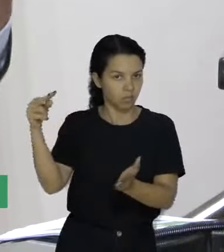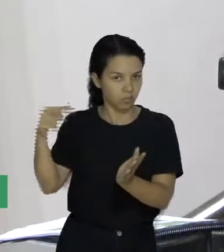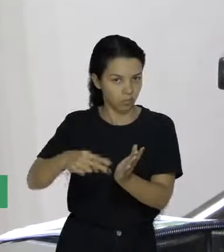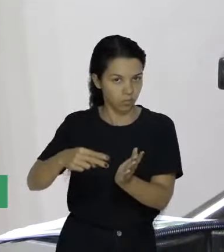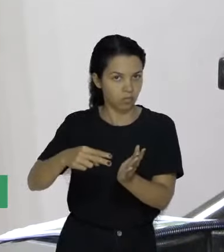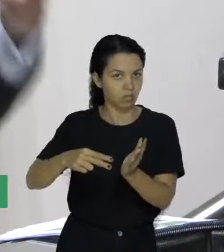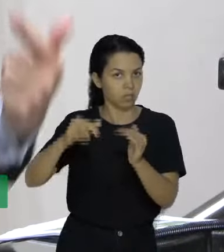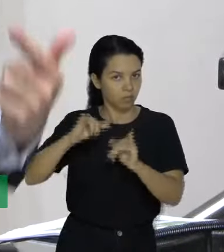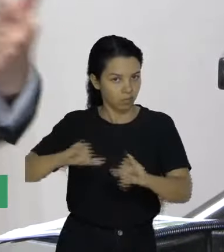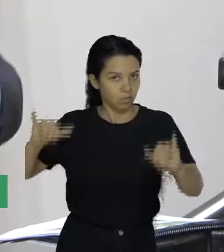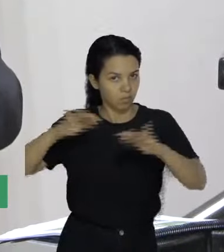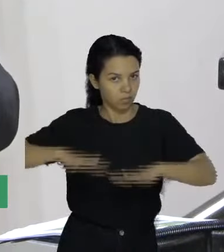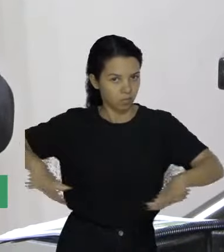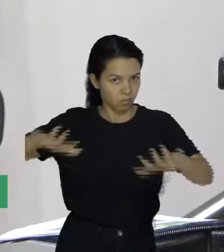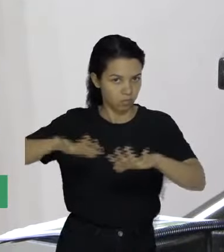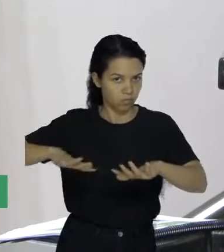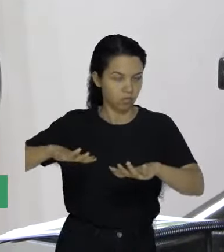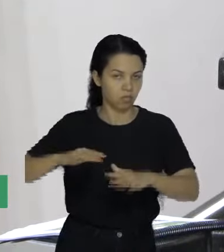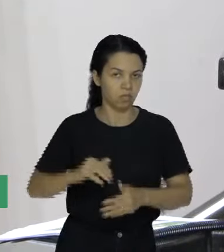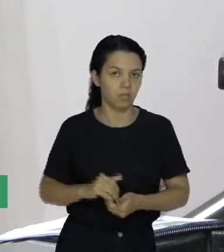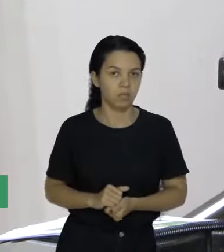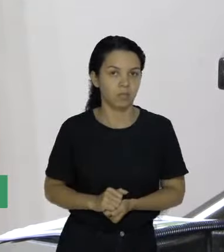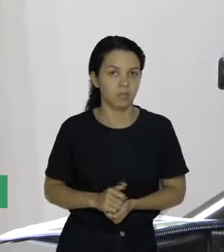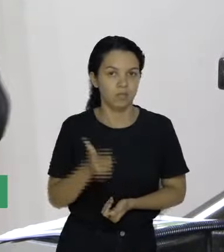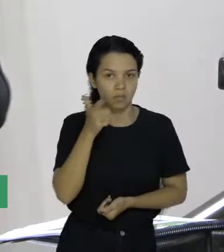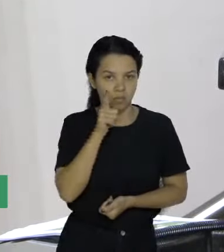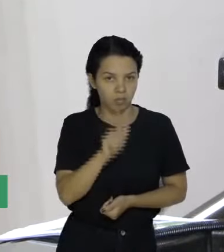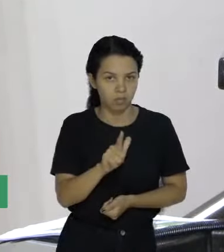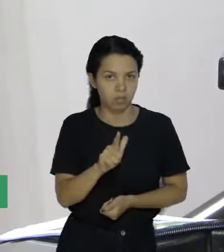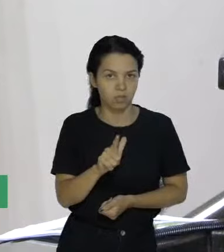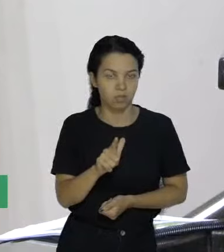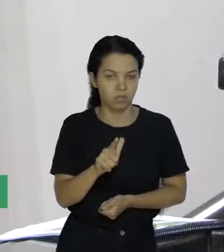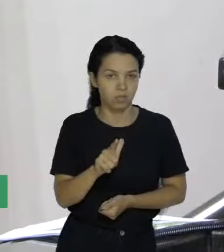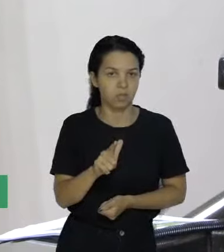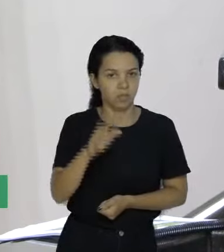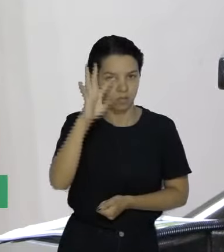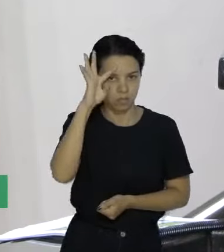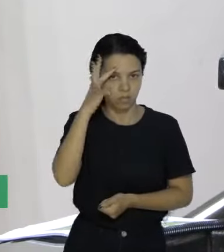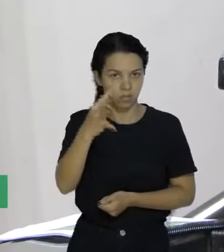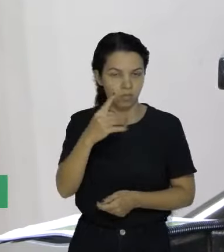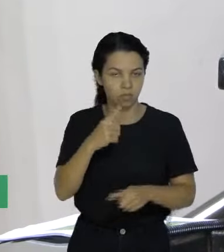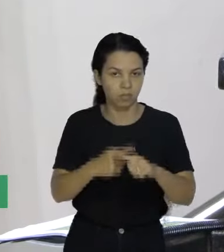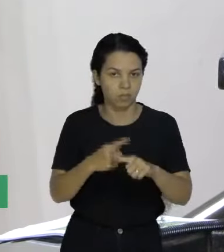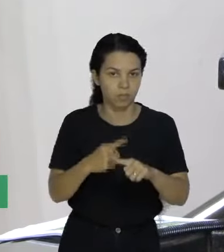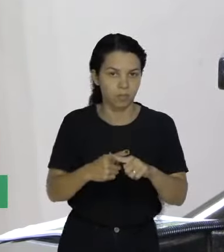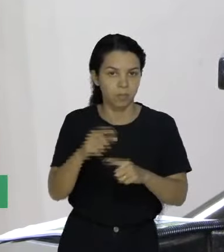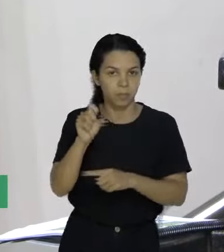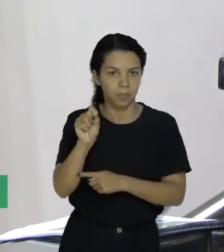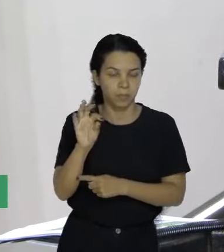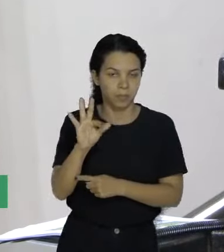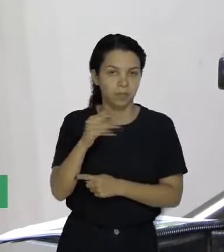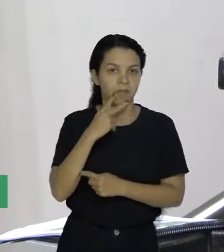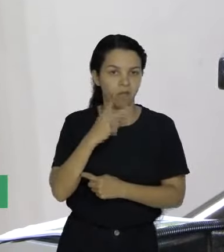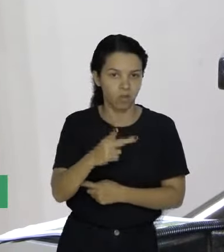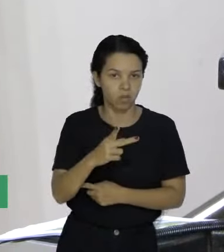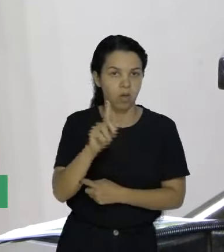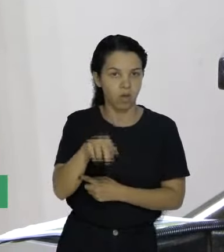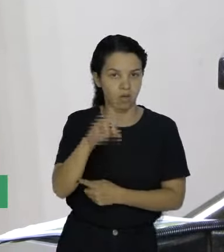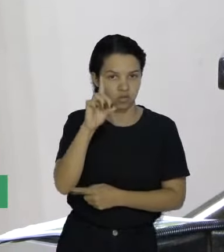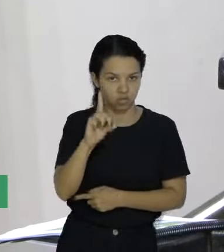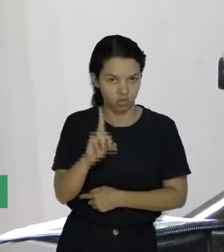a repercussão geral da matéria e conseguimos um Resultado positivo em que o Supremo afirmou que é direito